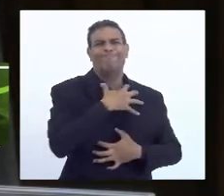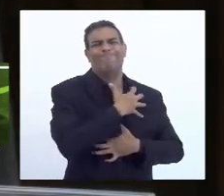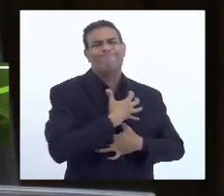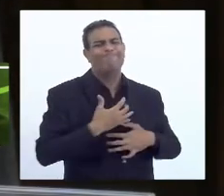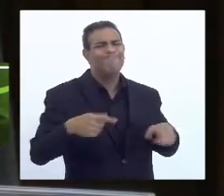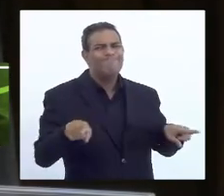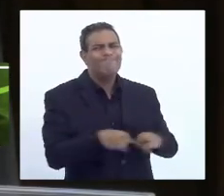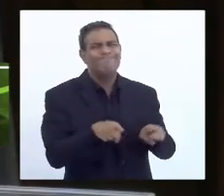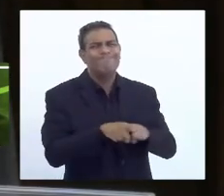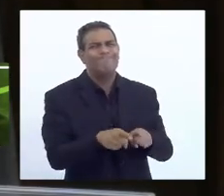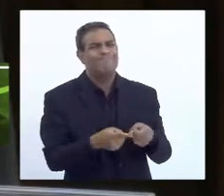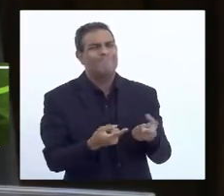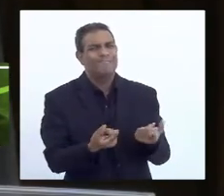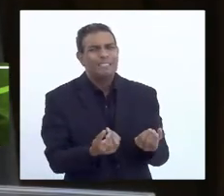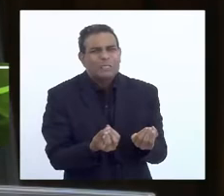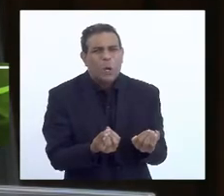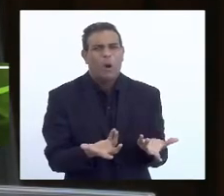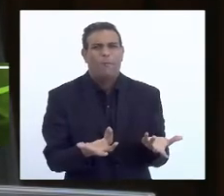tempo, né?